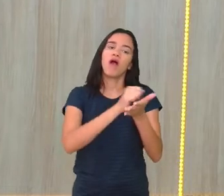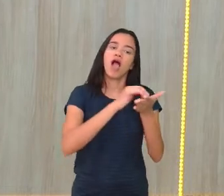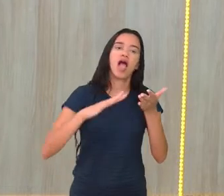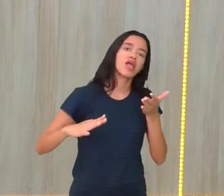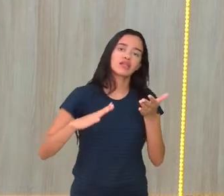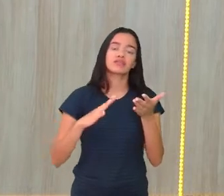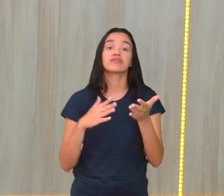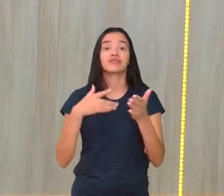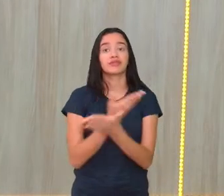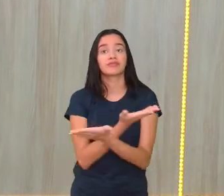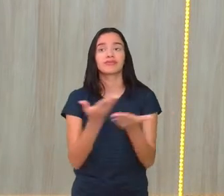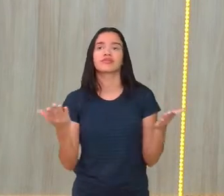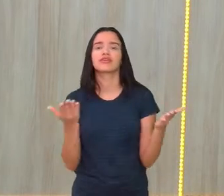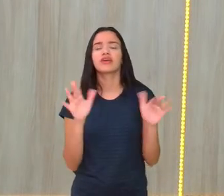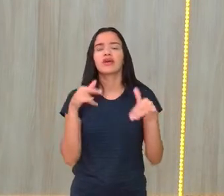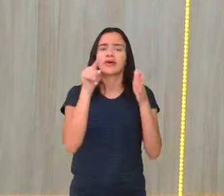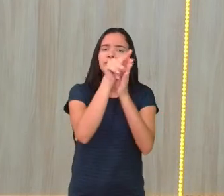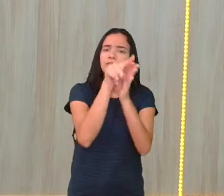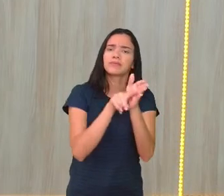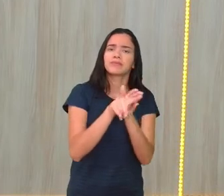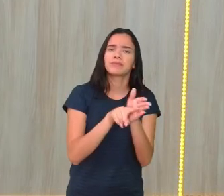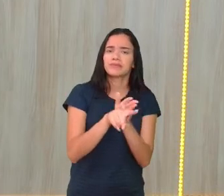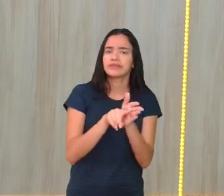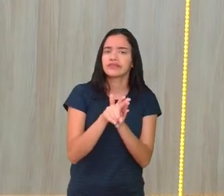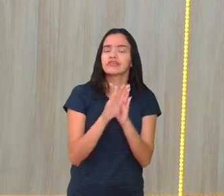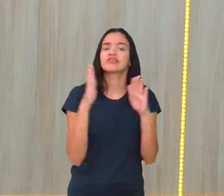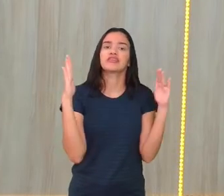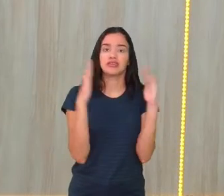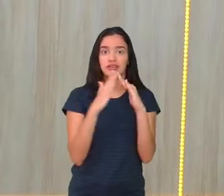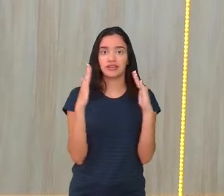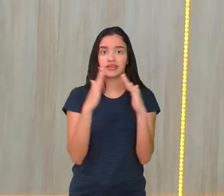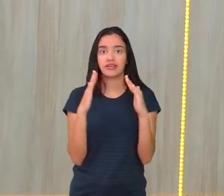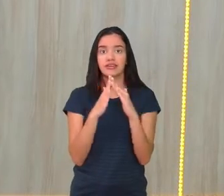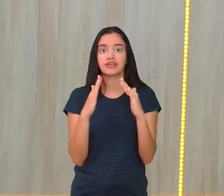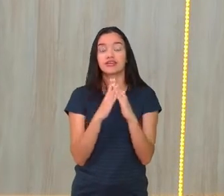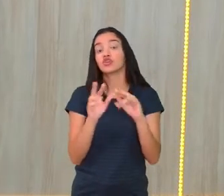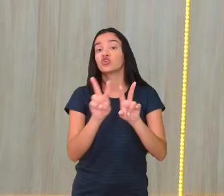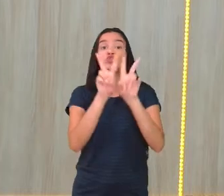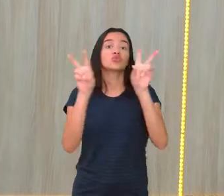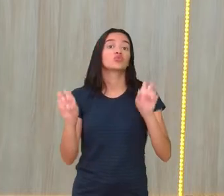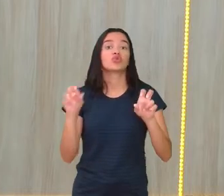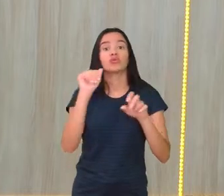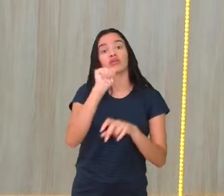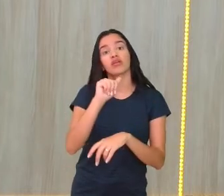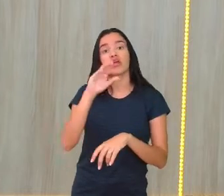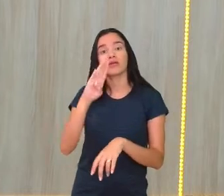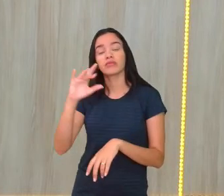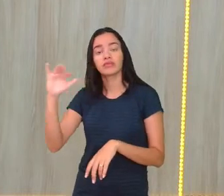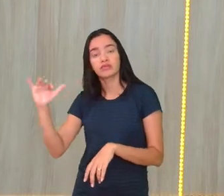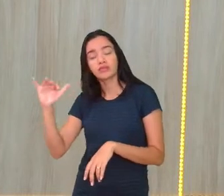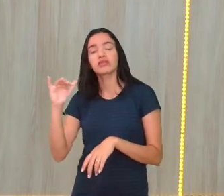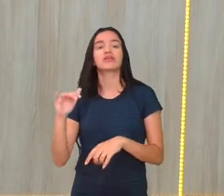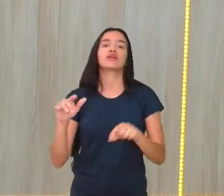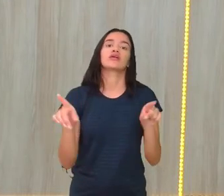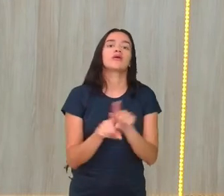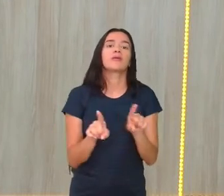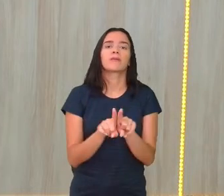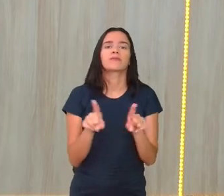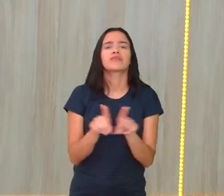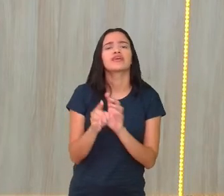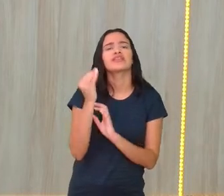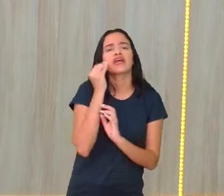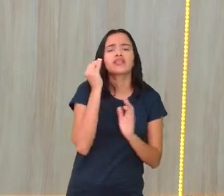para vocês. Pesquisem em casa aí, ó, sobre o alfabeto fenício e